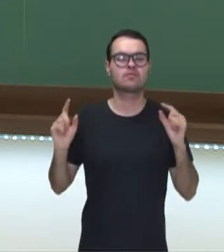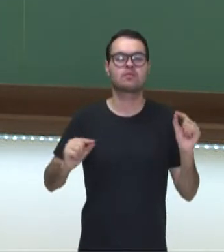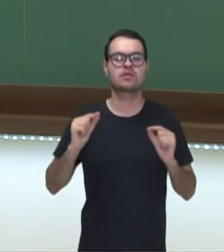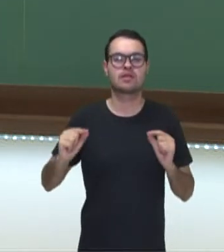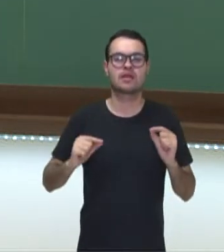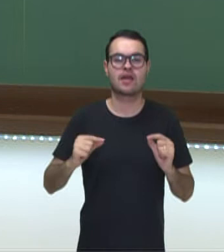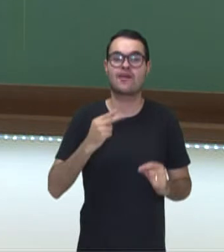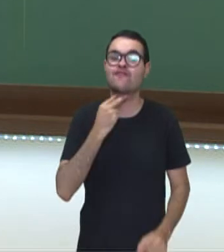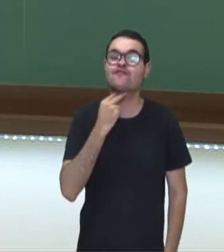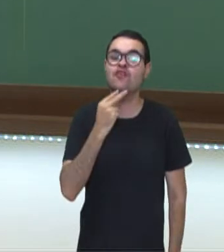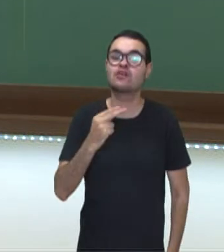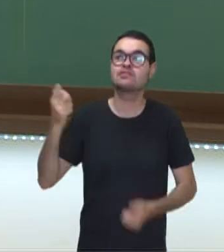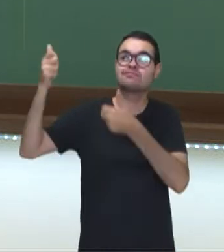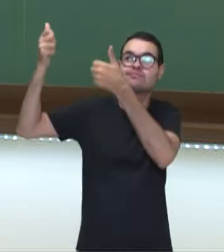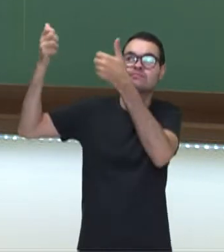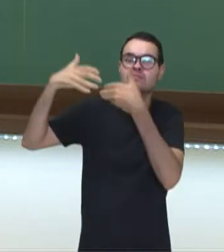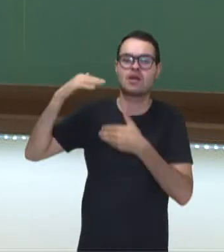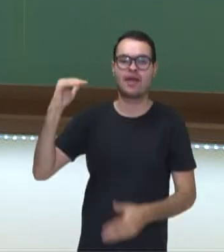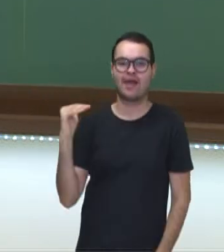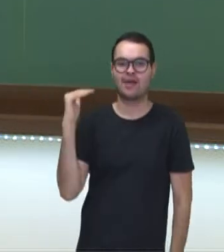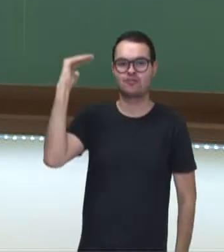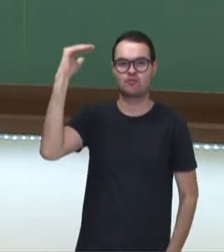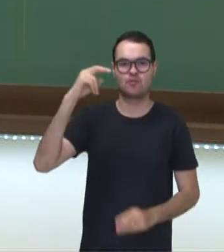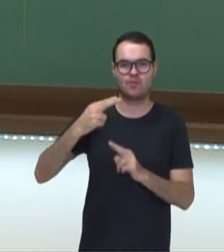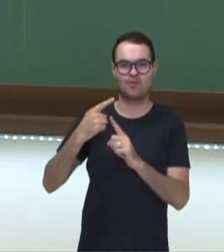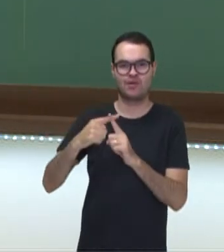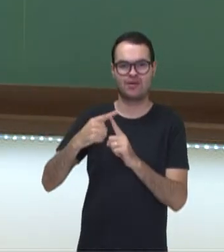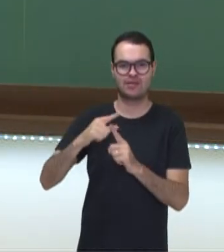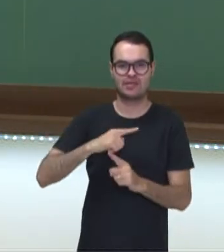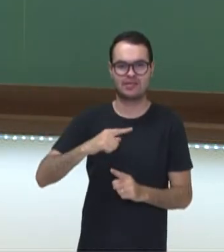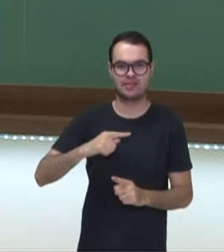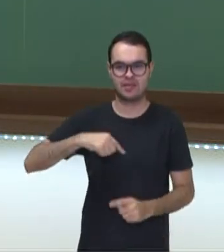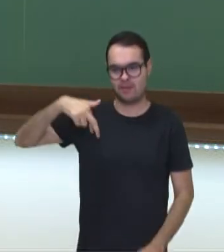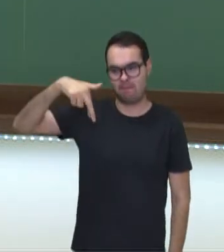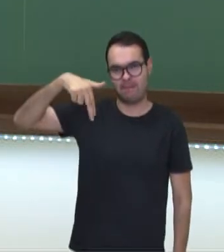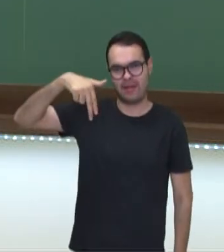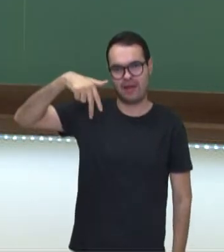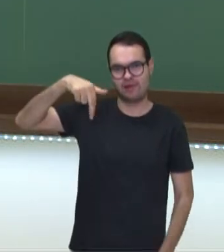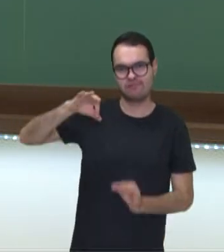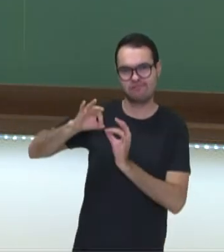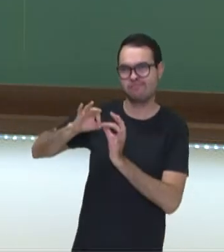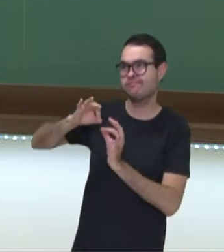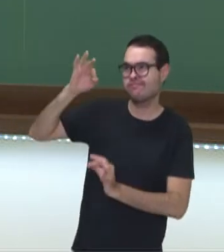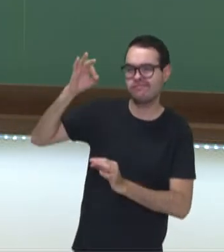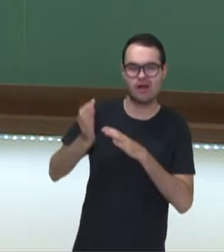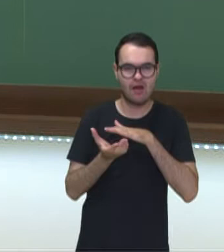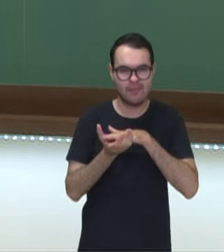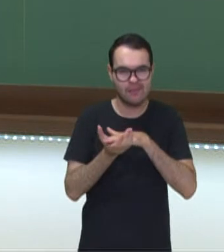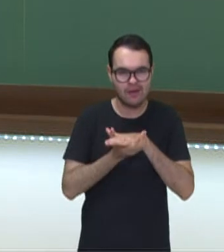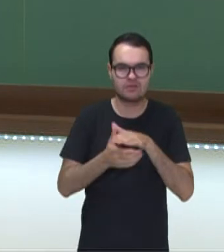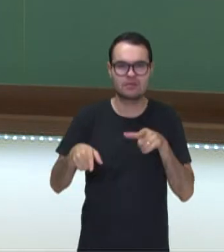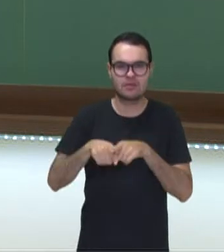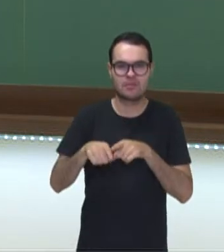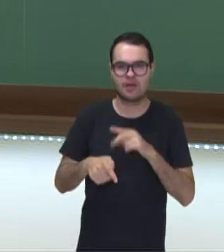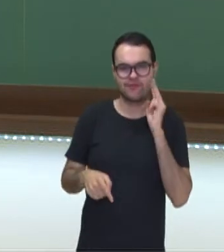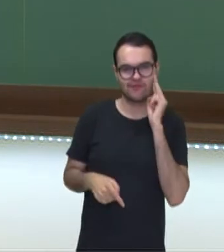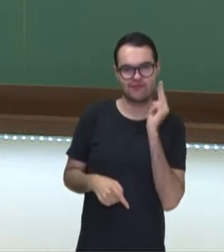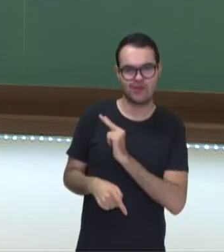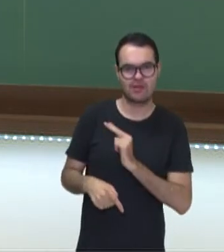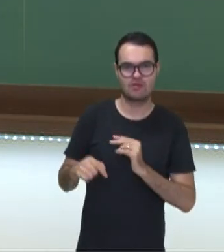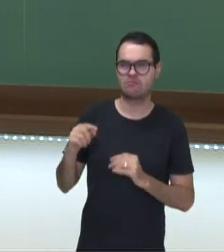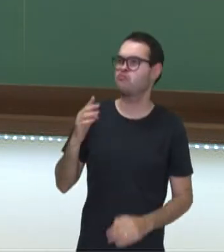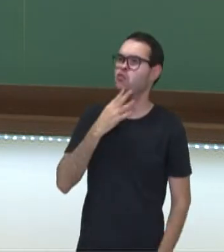voz que vinha de cima era de um adulto, por conta da presença das pernas compridas e dos sapatos de um